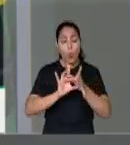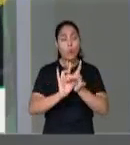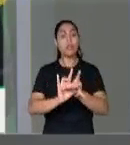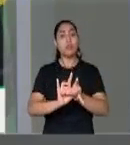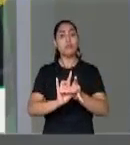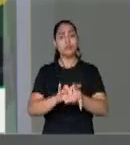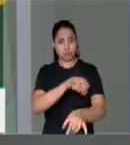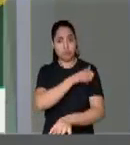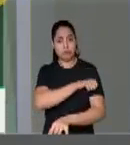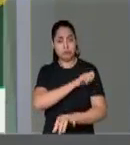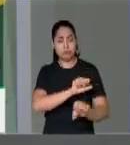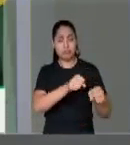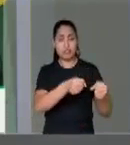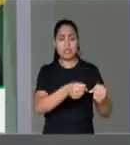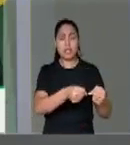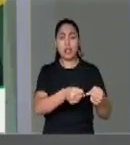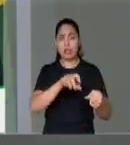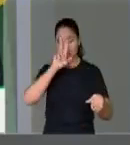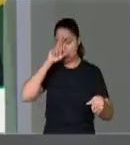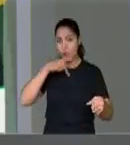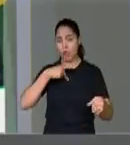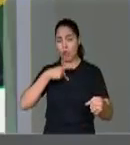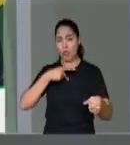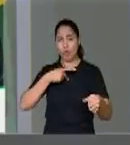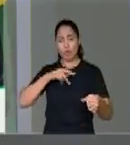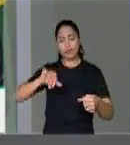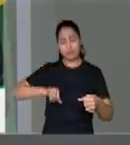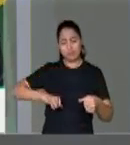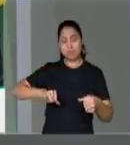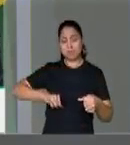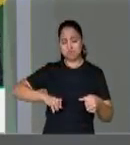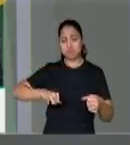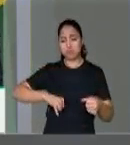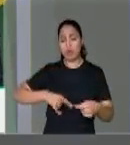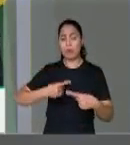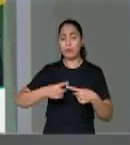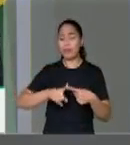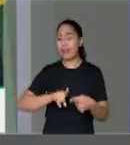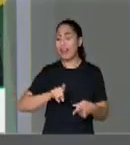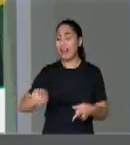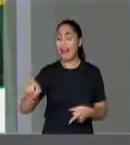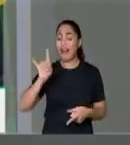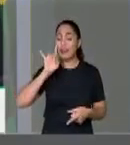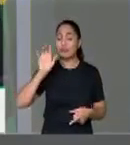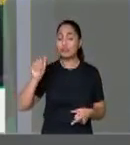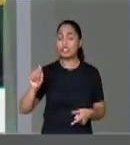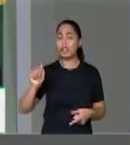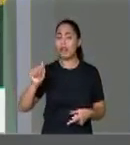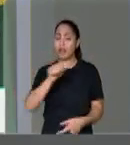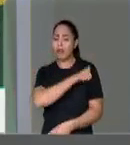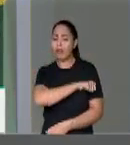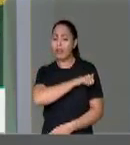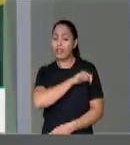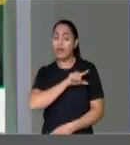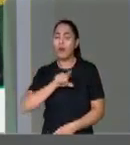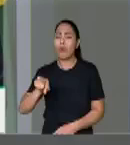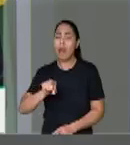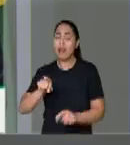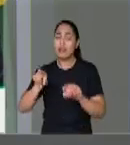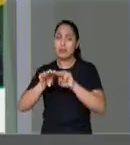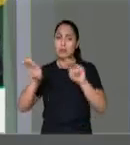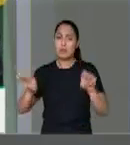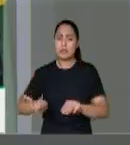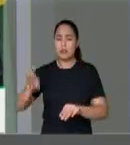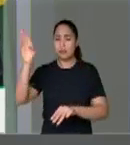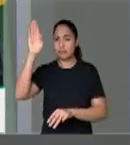que com certeza, assim como eu, sofreu muito naquele dia em que a história do Rio e principalmente a história